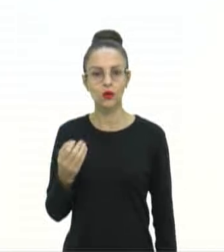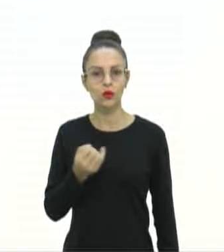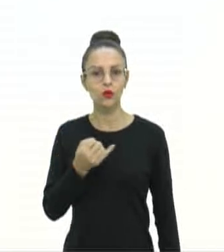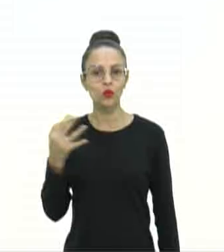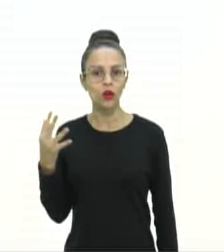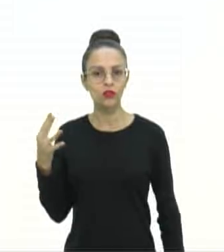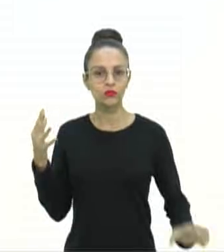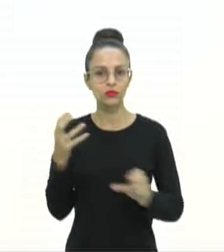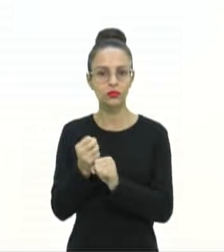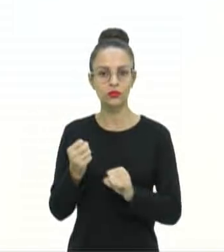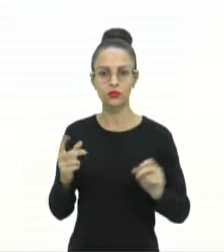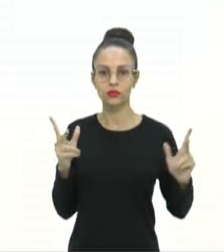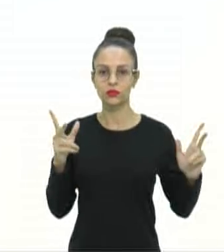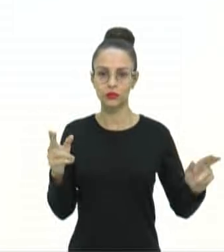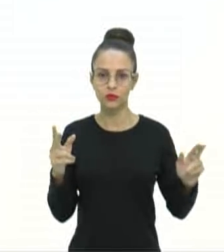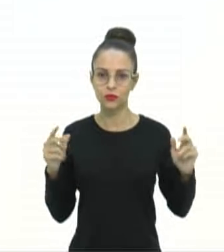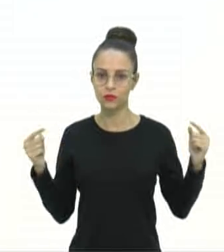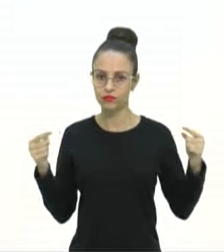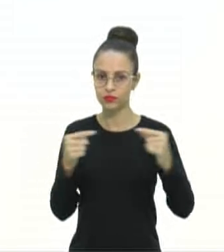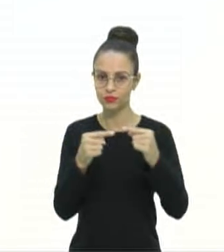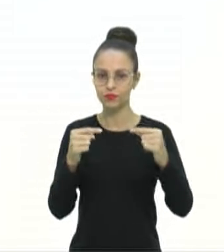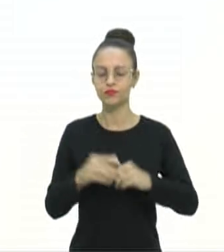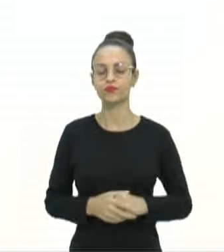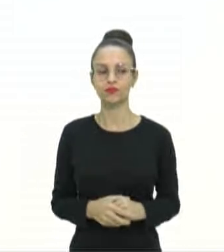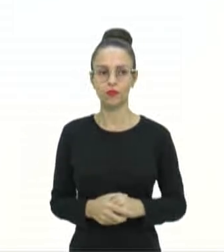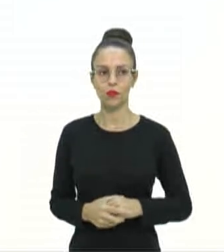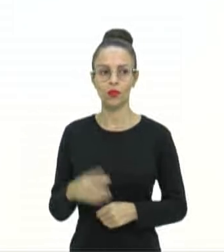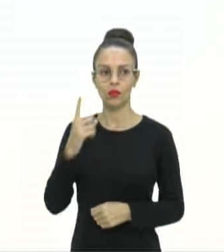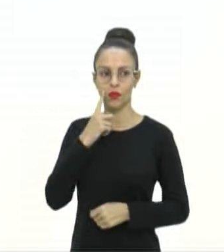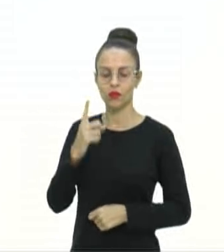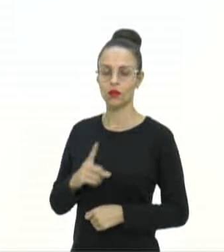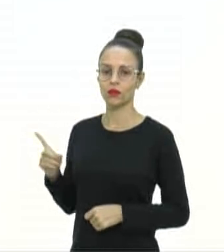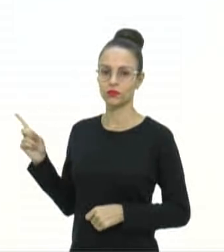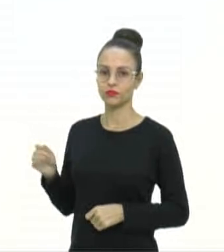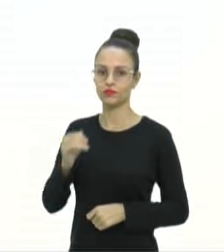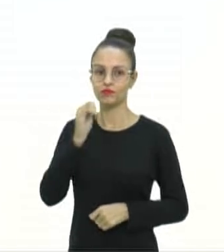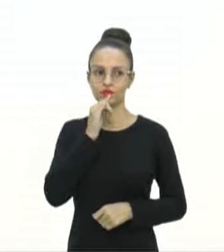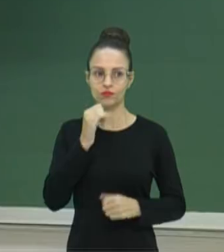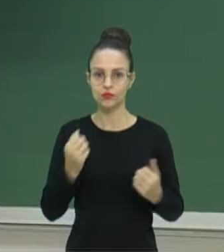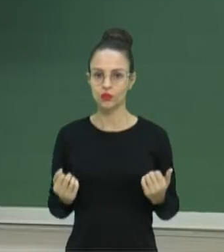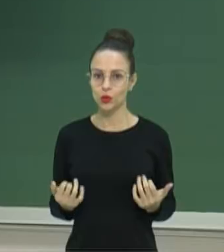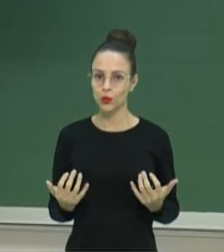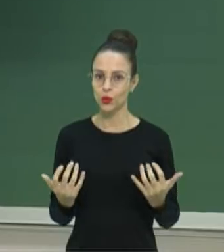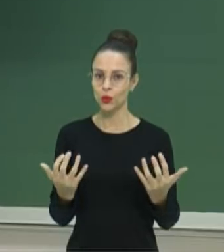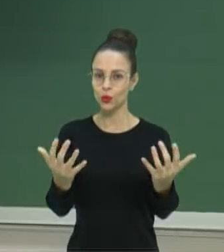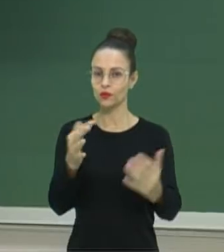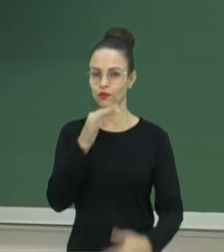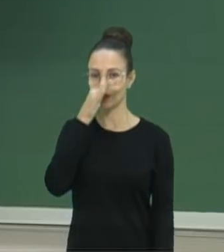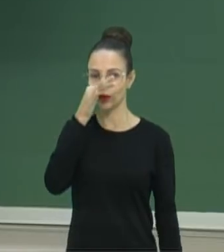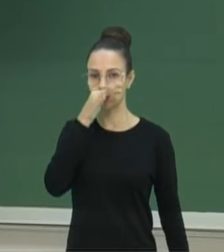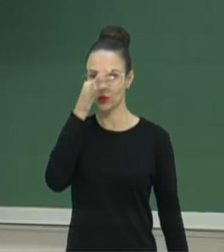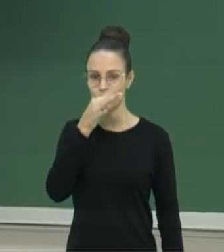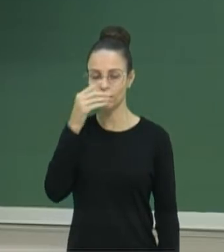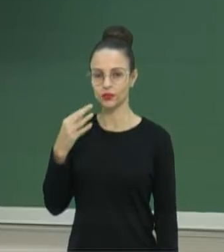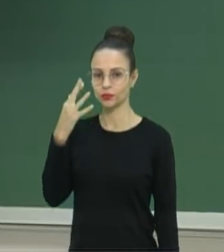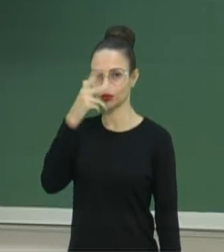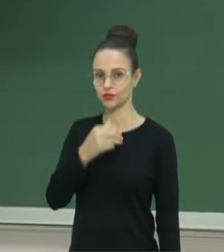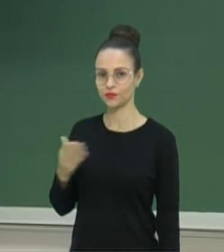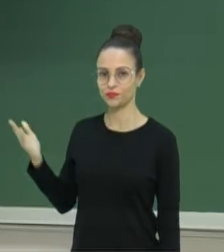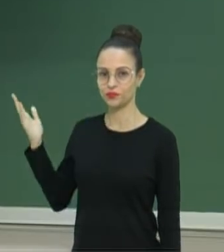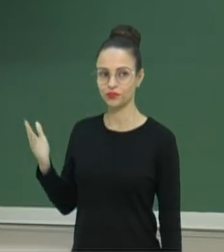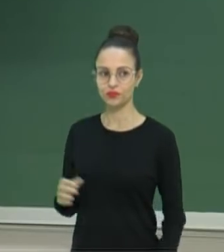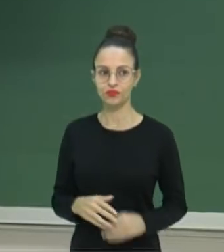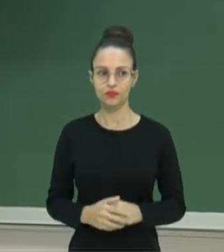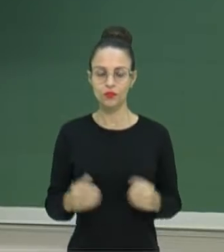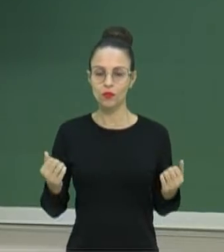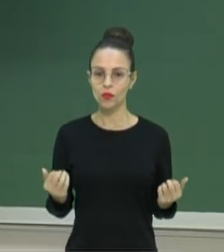quantidades iguais, certo? Então veja que nós temos aqui, por exemplo, esse campo florido aqui, né, de girassóis, por exemplo.